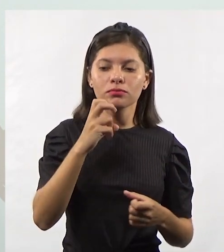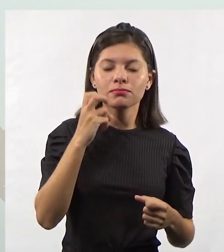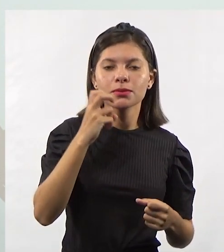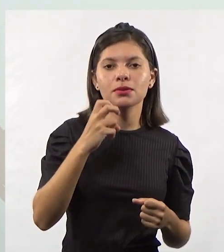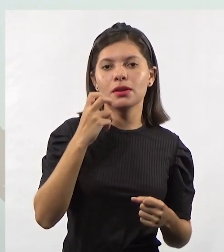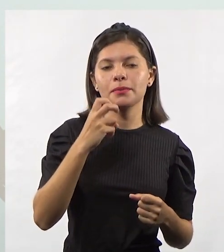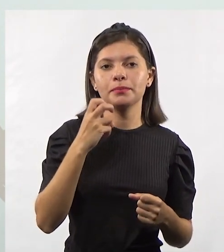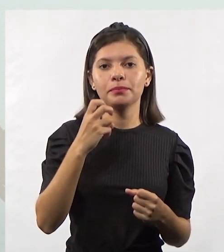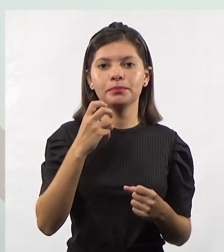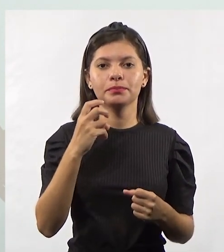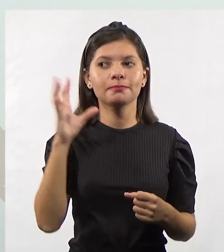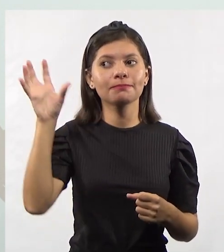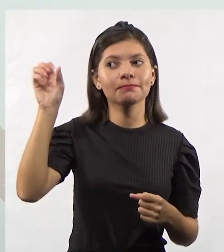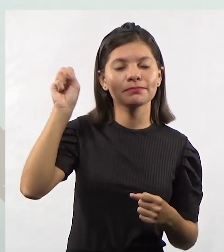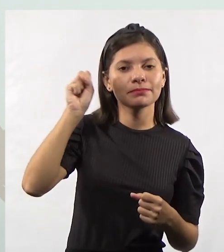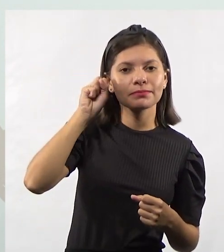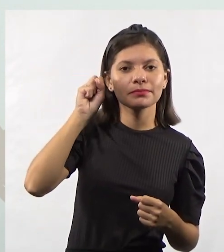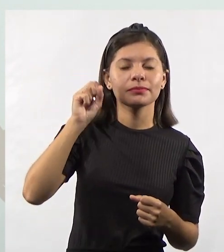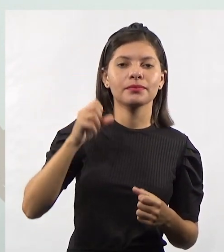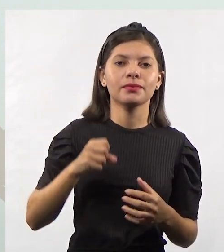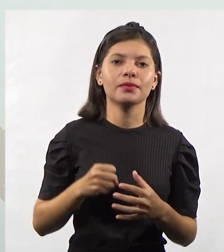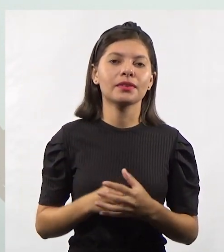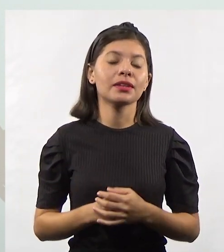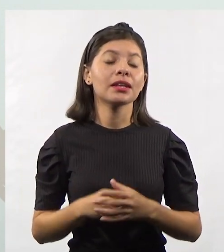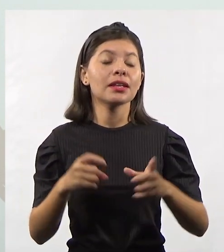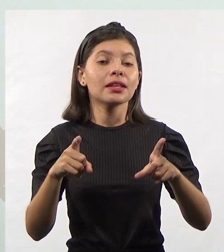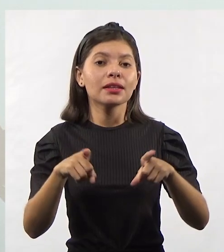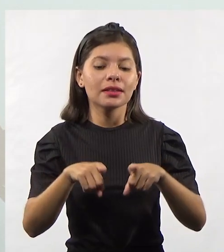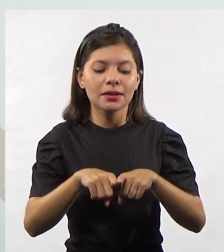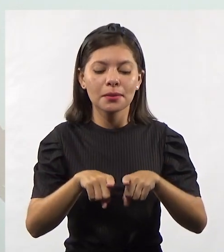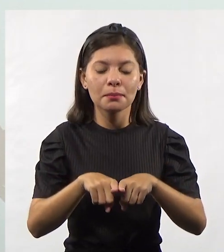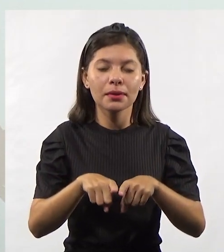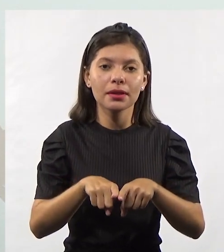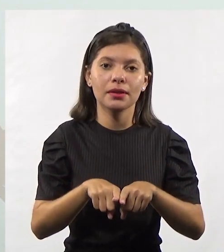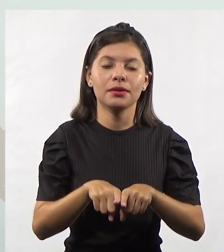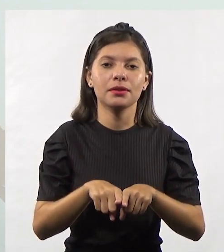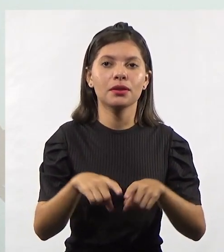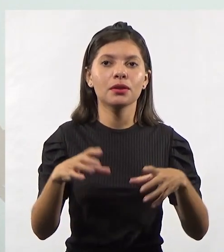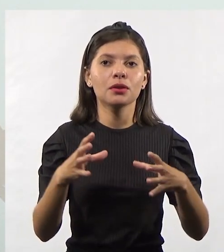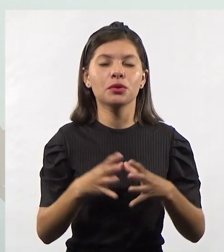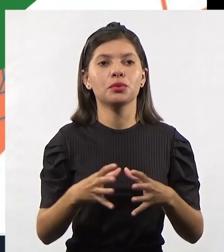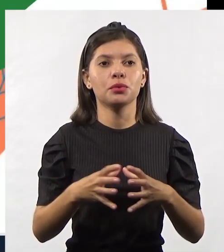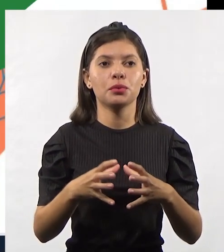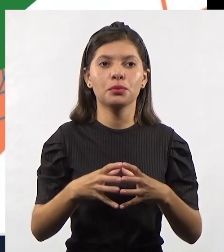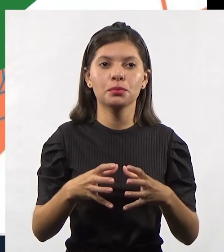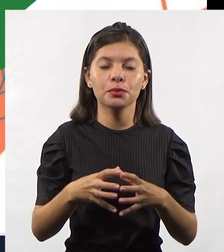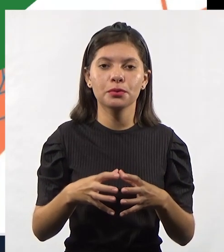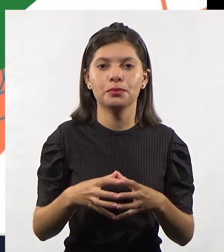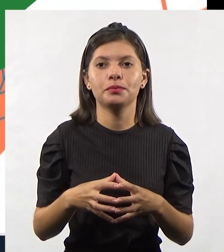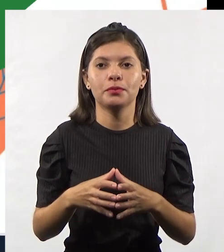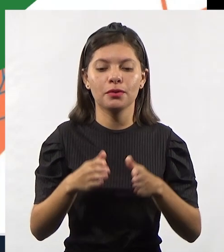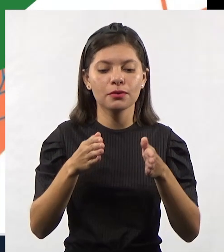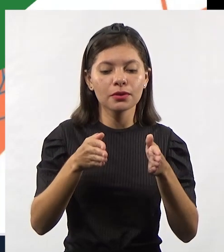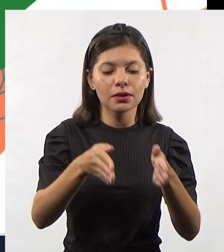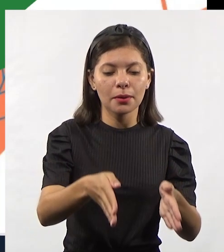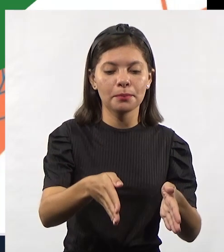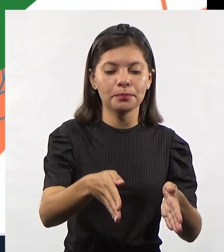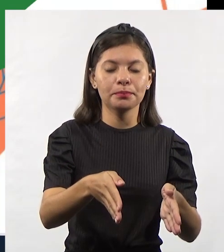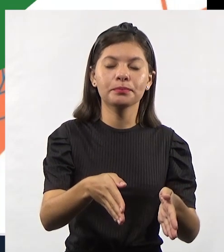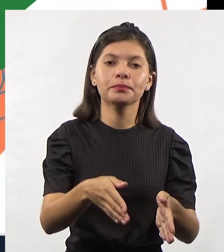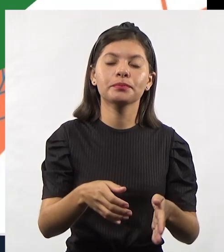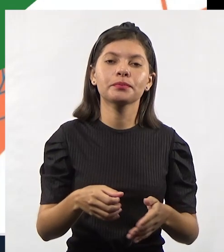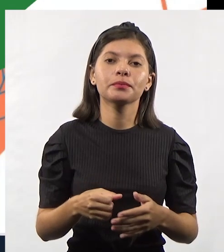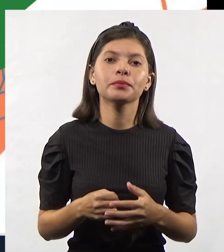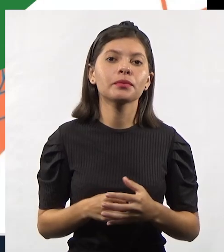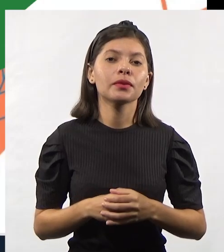aí os últimos que nós vamos tratar são um grupo focal vamos ver então a